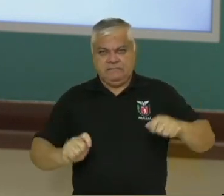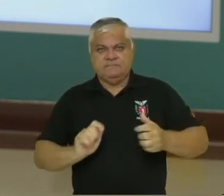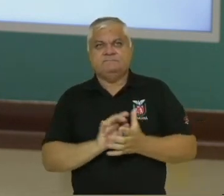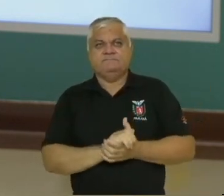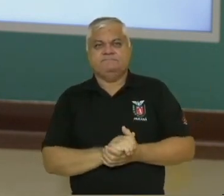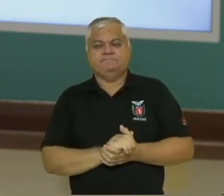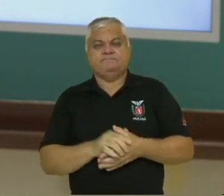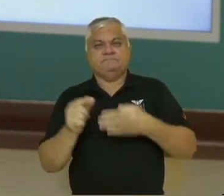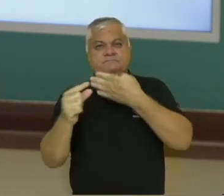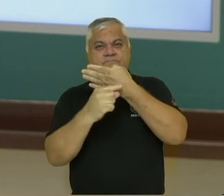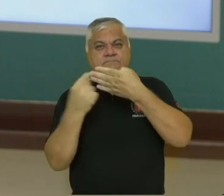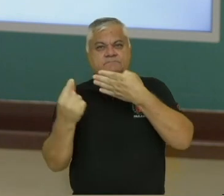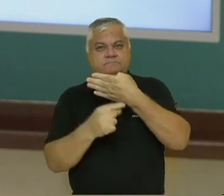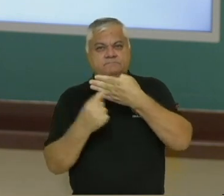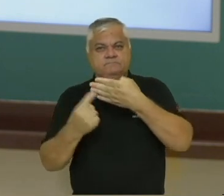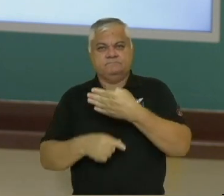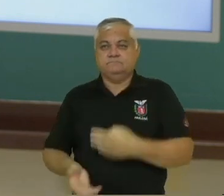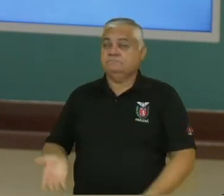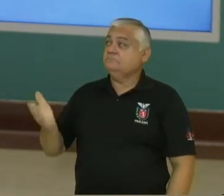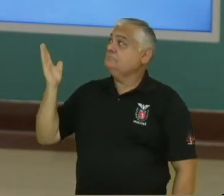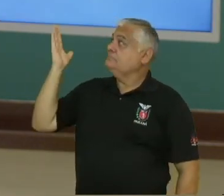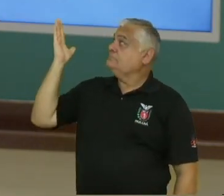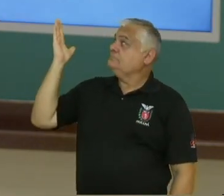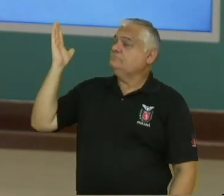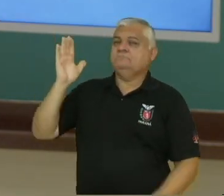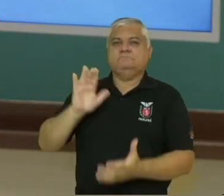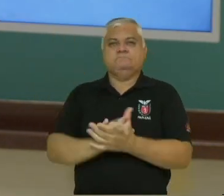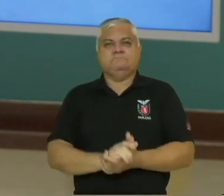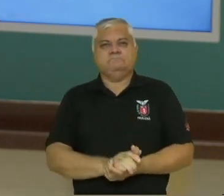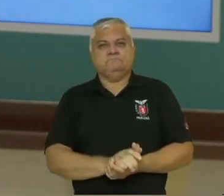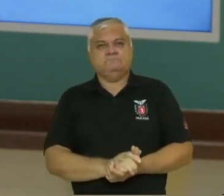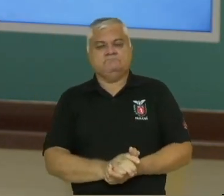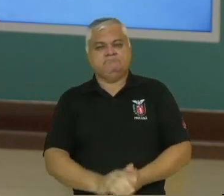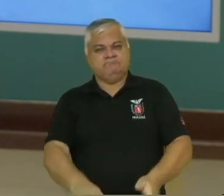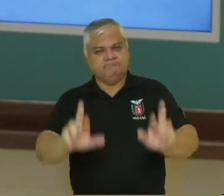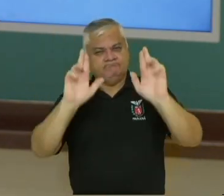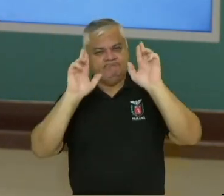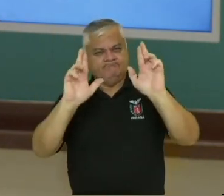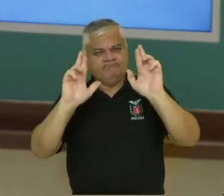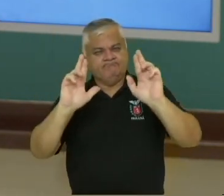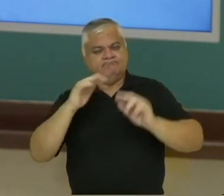Então aqui estão as nossas referências e eu espero que vocês tenham